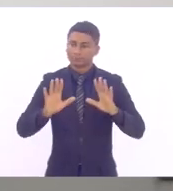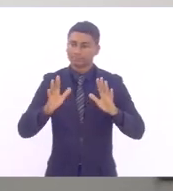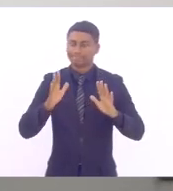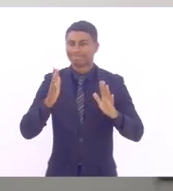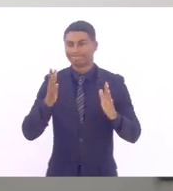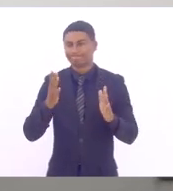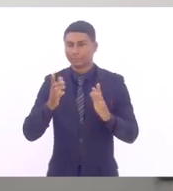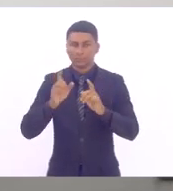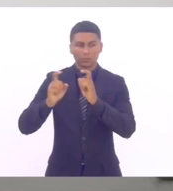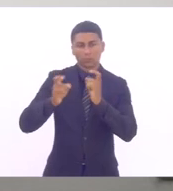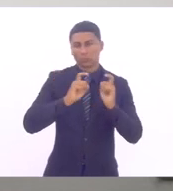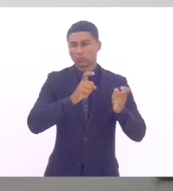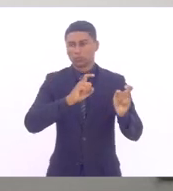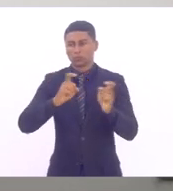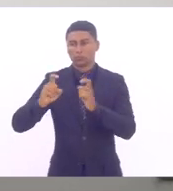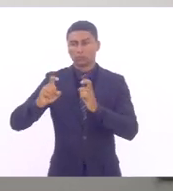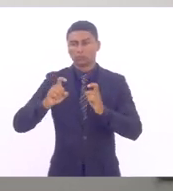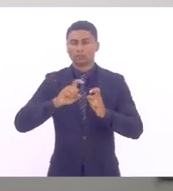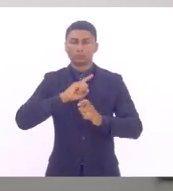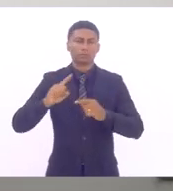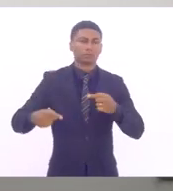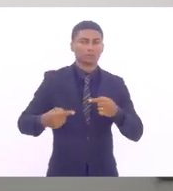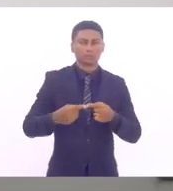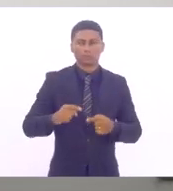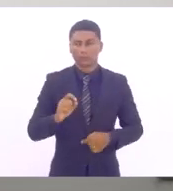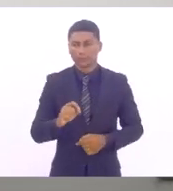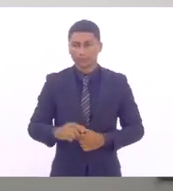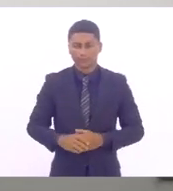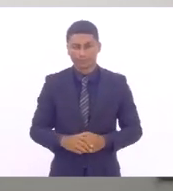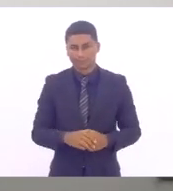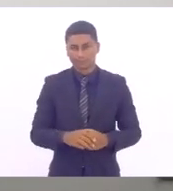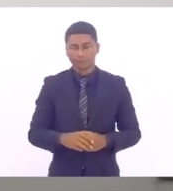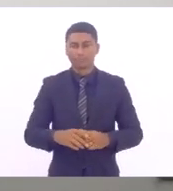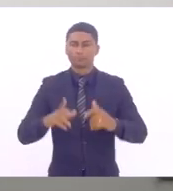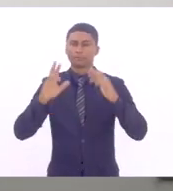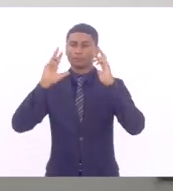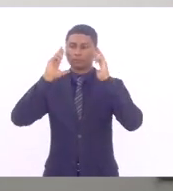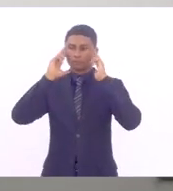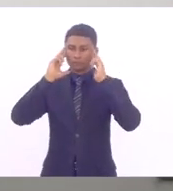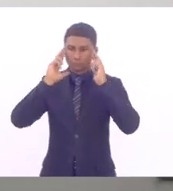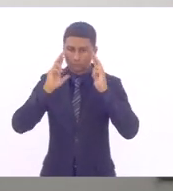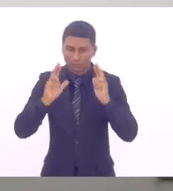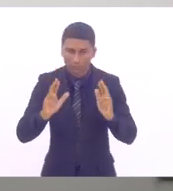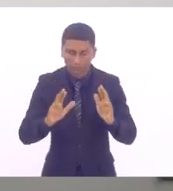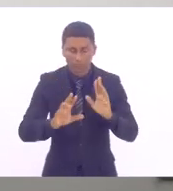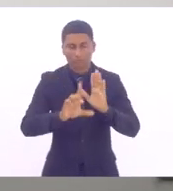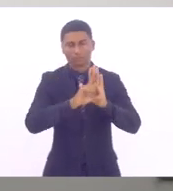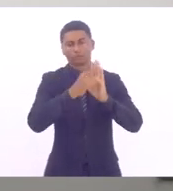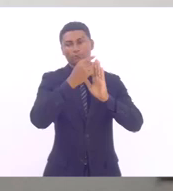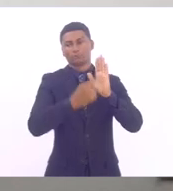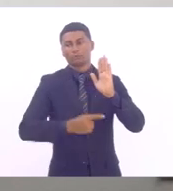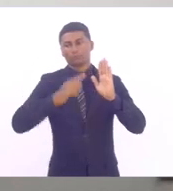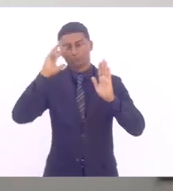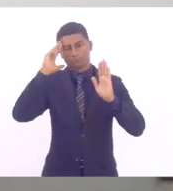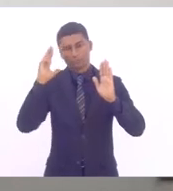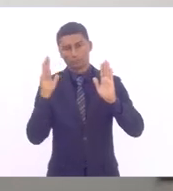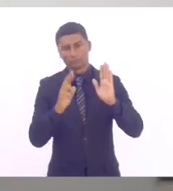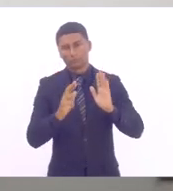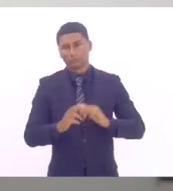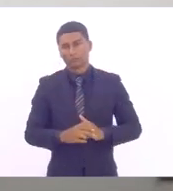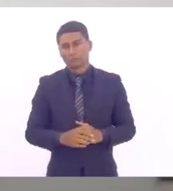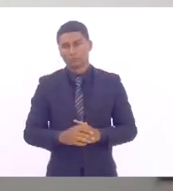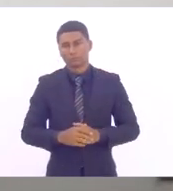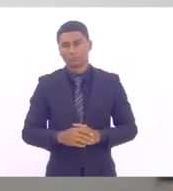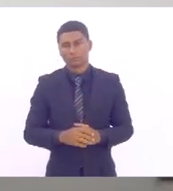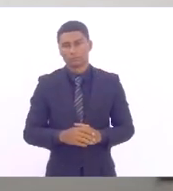de rediscussão envolve, obviamente, o respeito ao que a lei estabelece. E aí, nesse aspecto, sem querer também